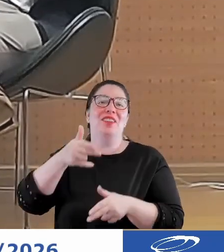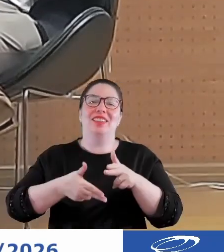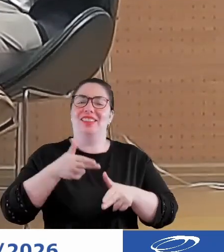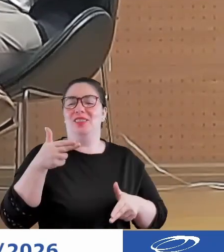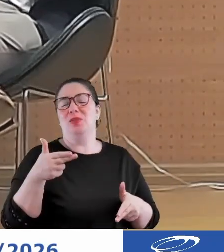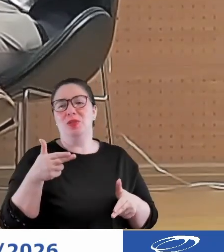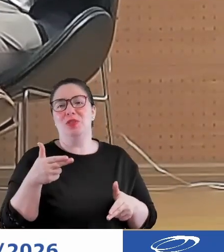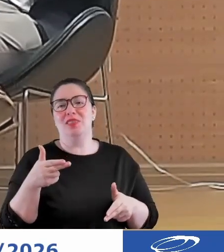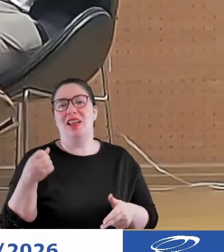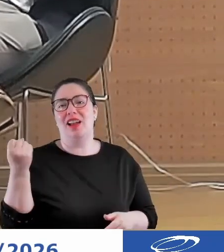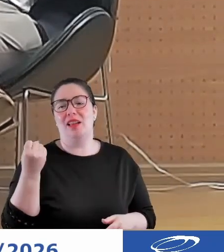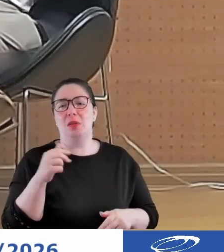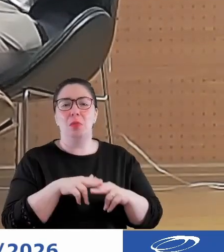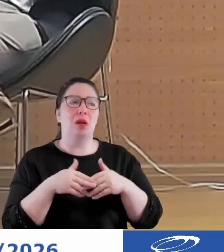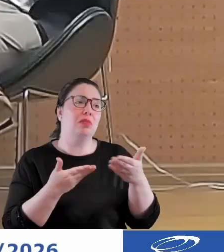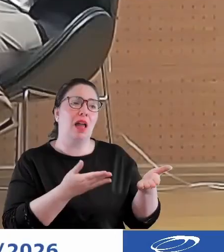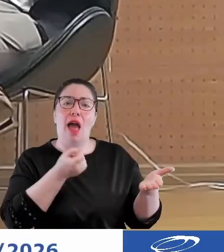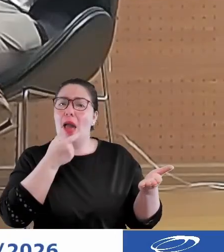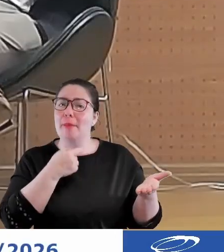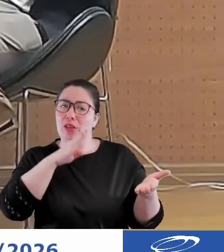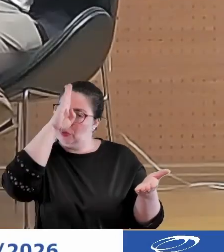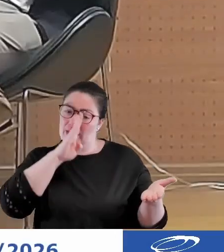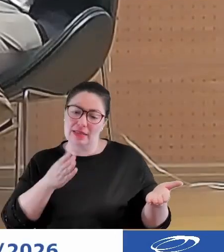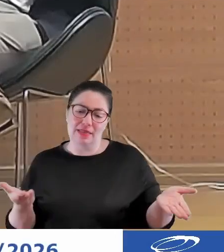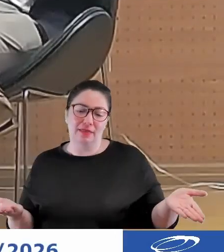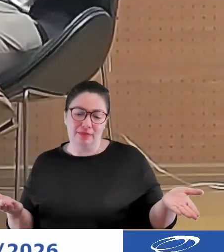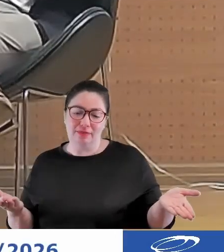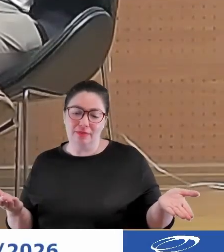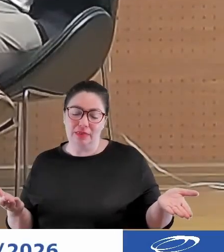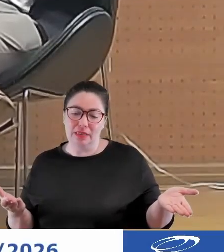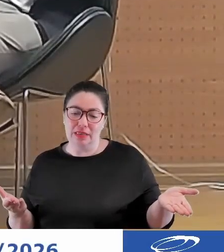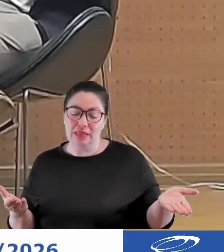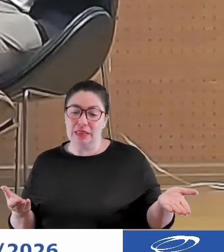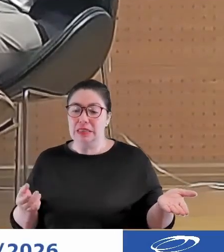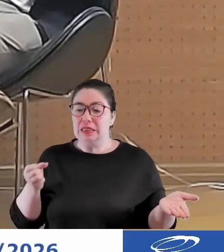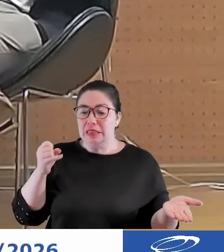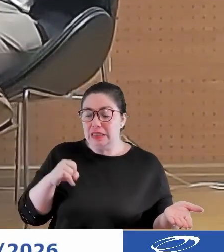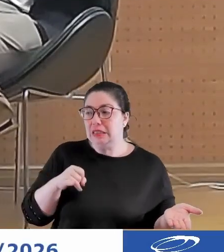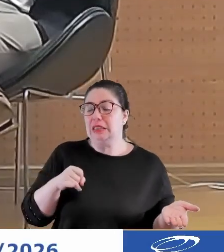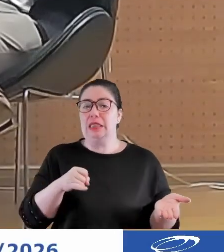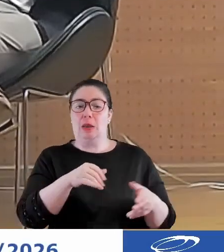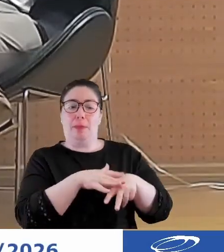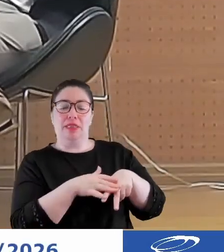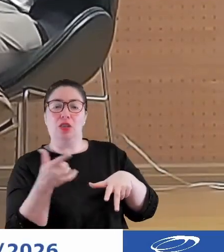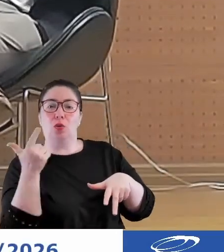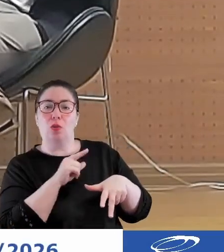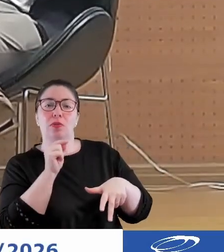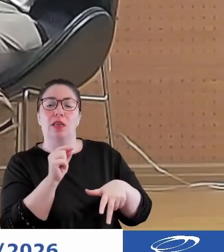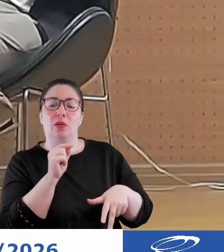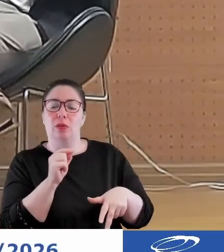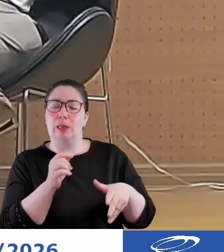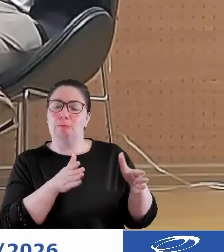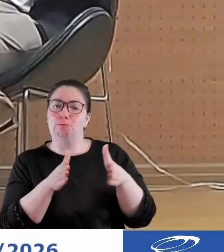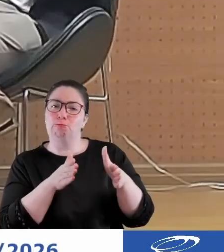de graça. Se você tivesse feito, o paciente tivesse acesso a um local para fazer